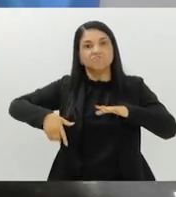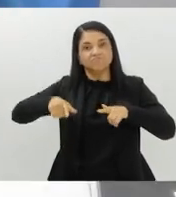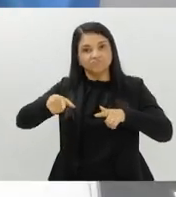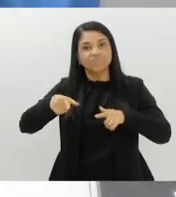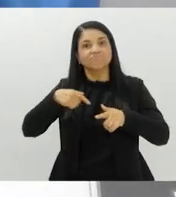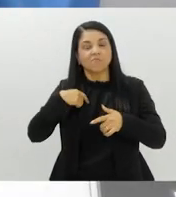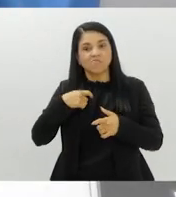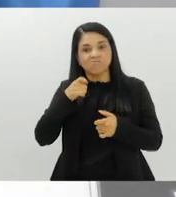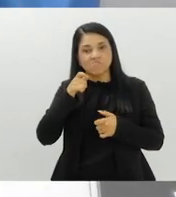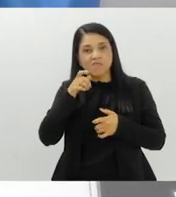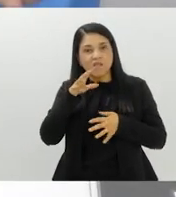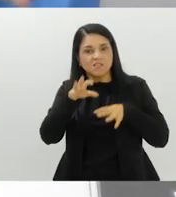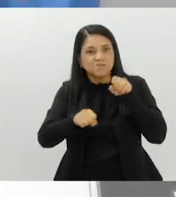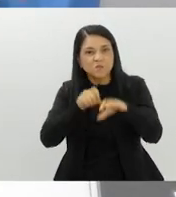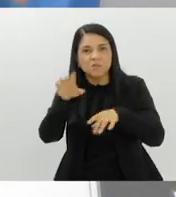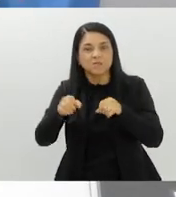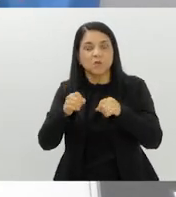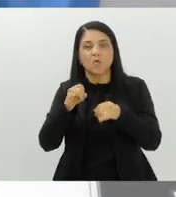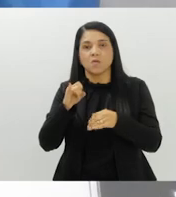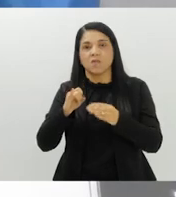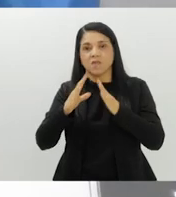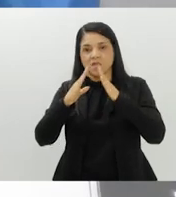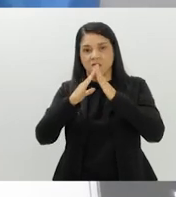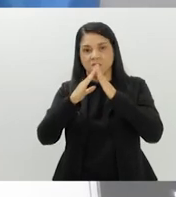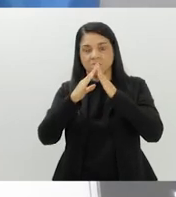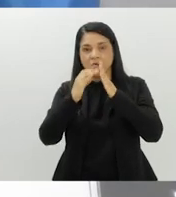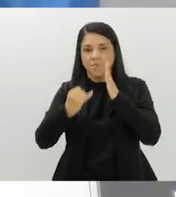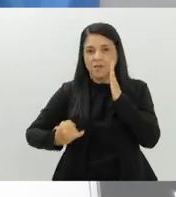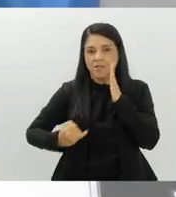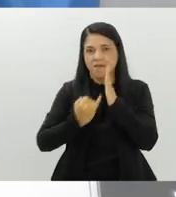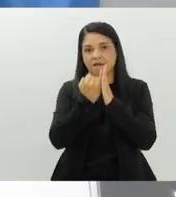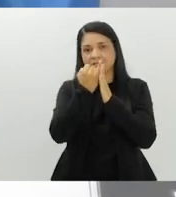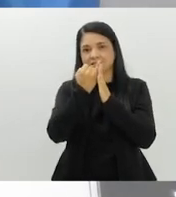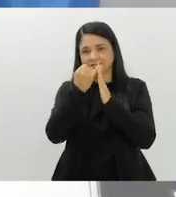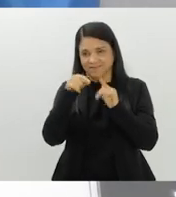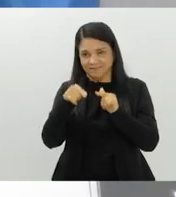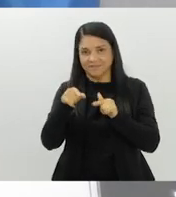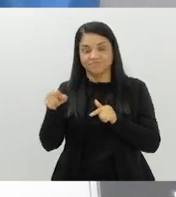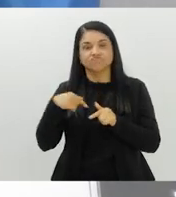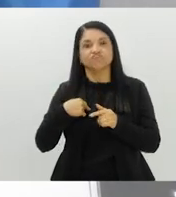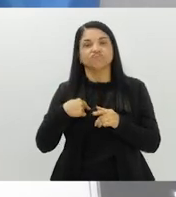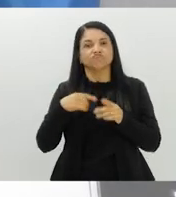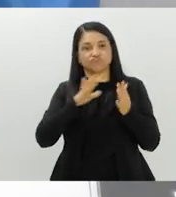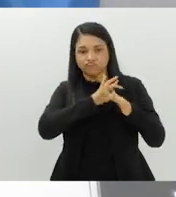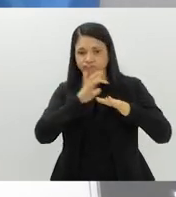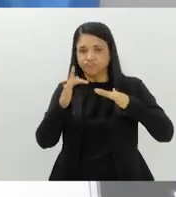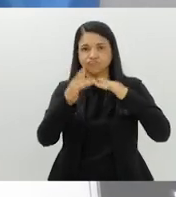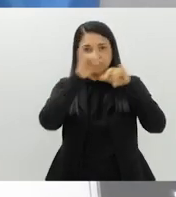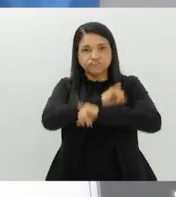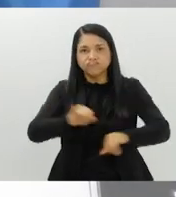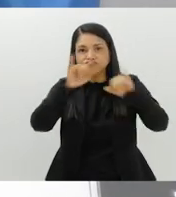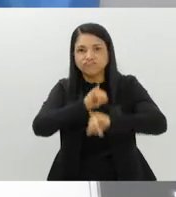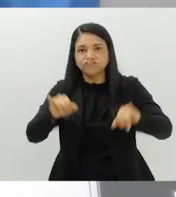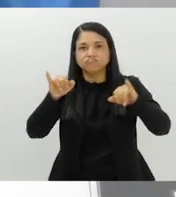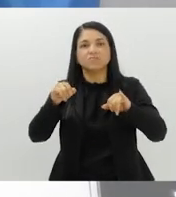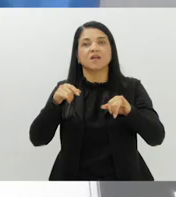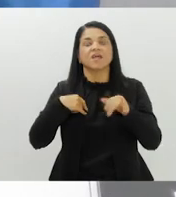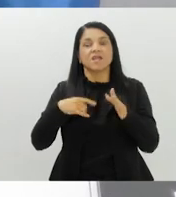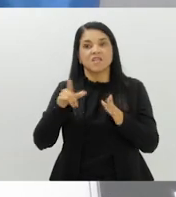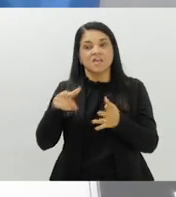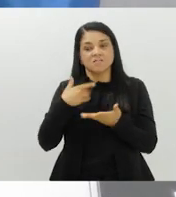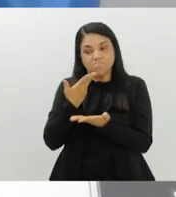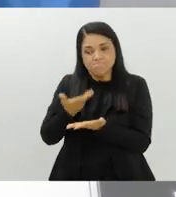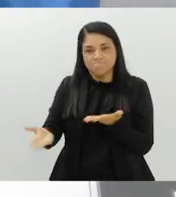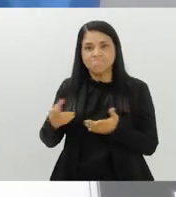imobiliária, uma coisa seríssima. Nós fomos para as ruas, para as mídias, e derrotamos. Eles ainda não retiraram completamente, mas sentiram que iam